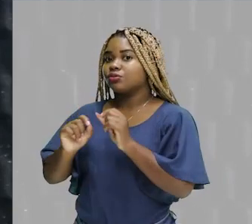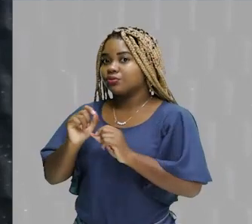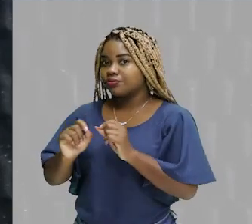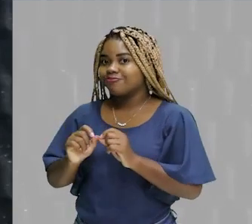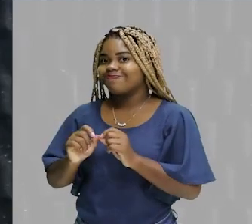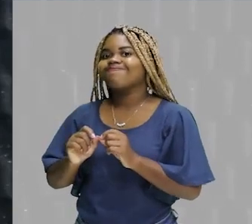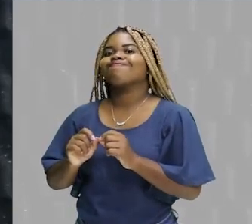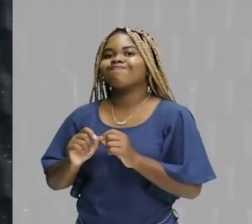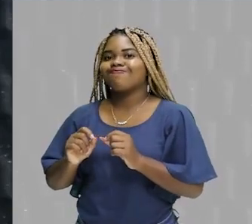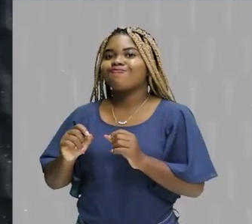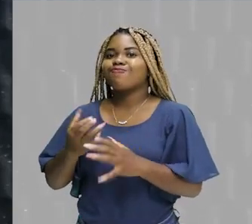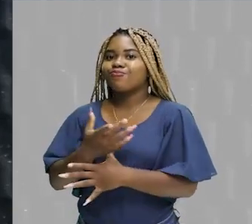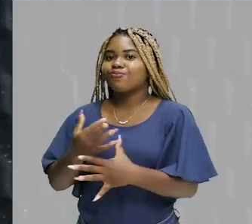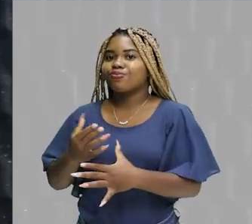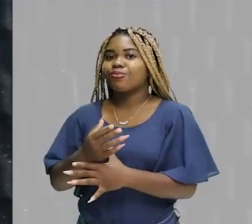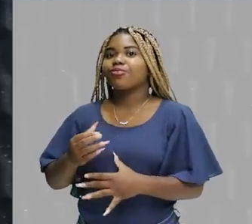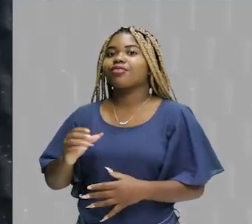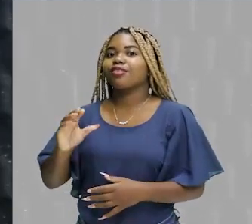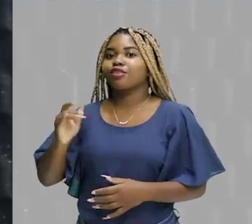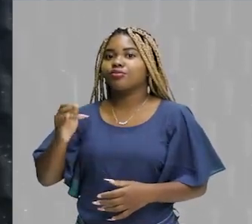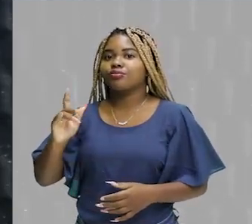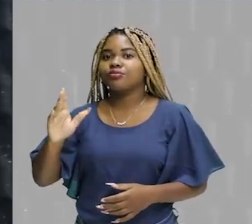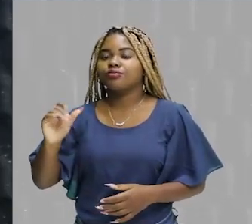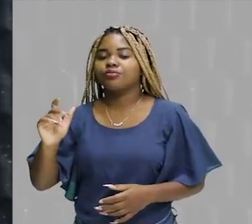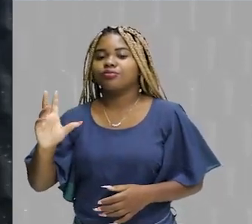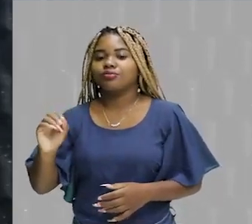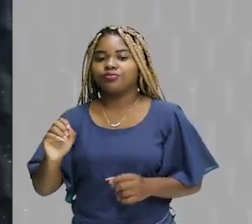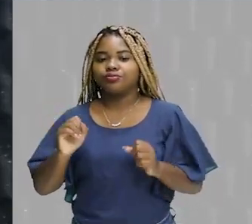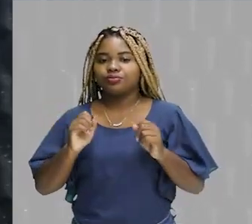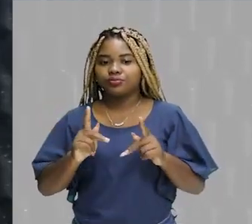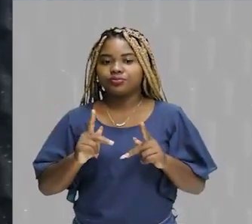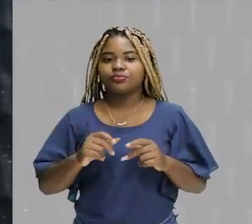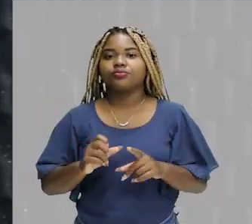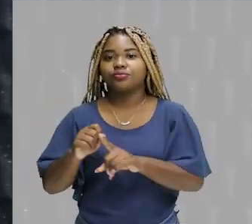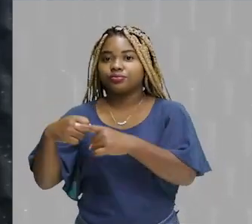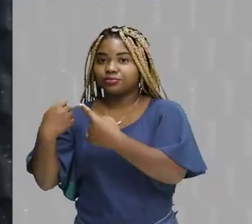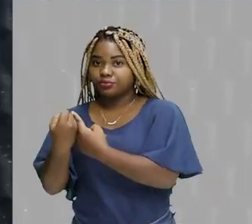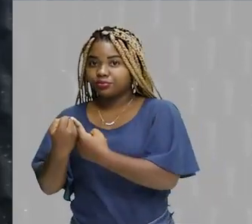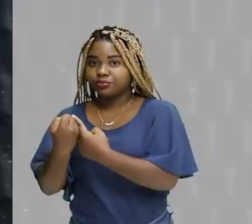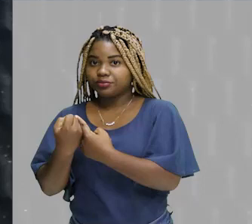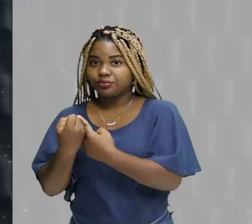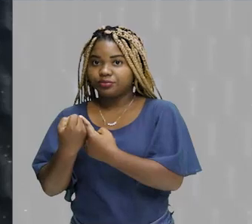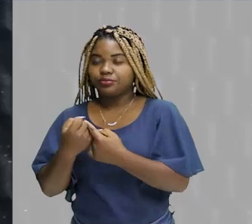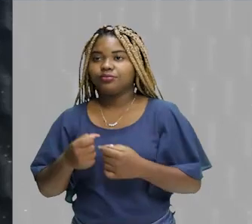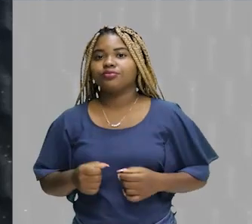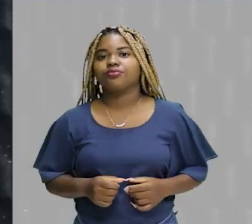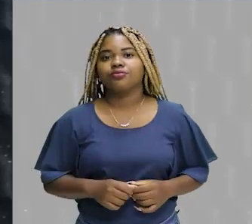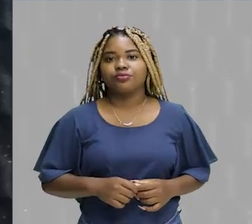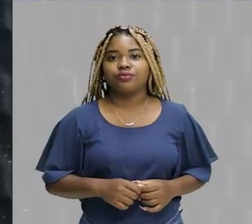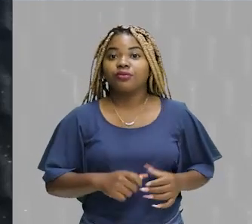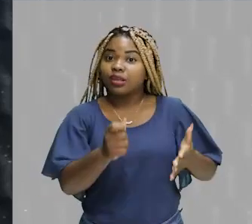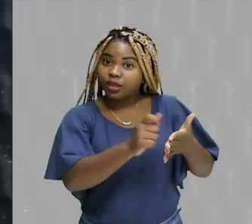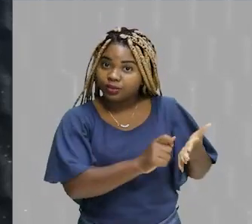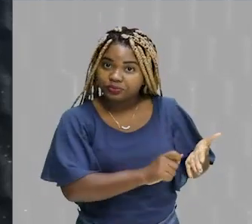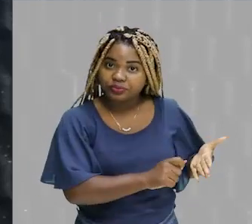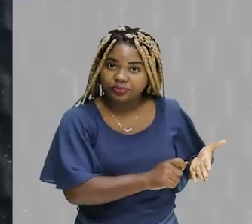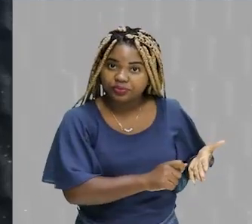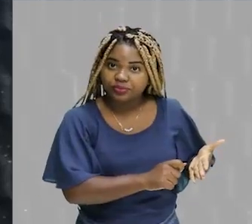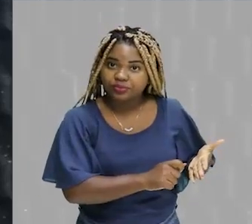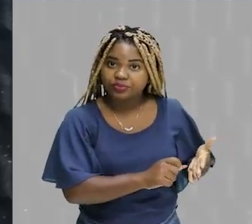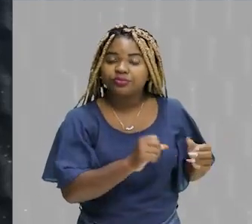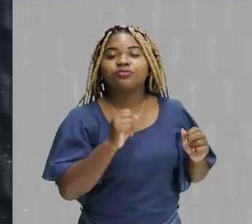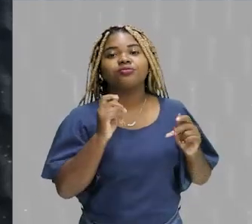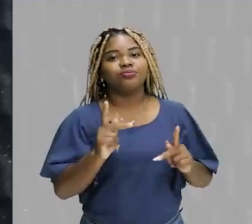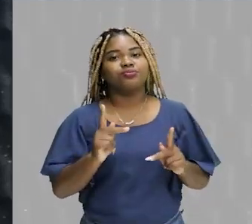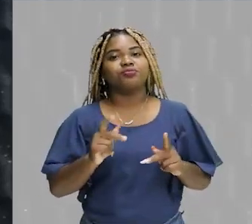Beleza? Tranquilo, então vamos lá. Rapaz, tu não esqueceu de anotar isso aí não, né? Anotou? Então agora a